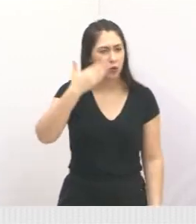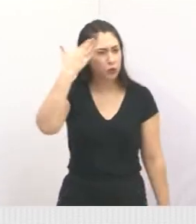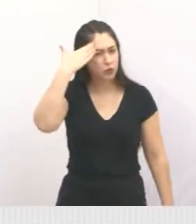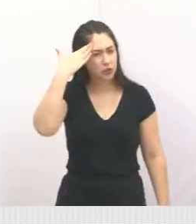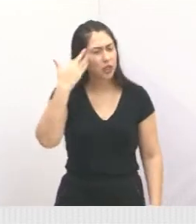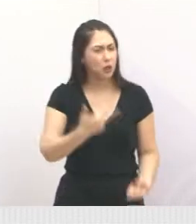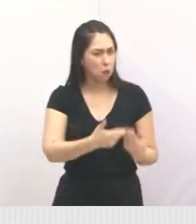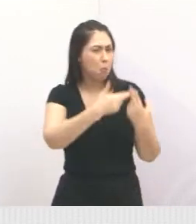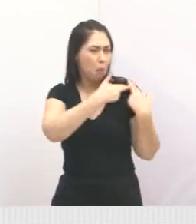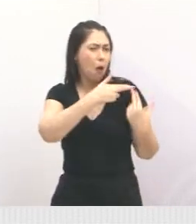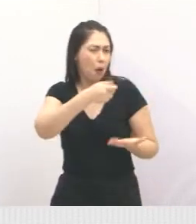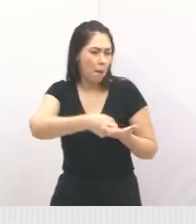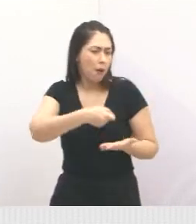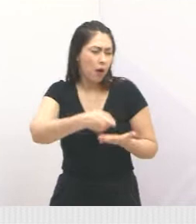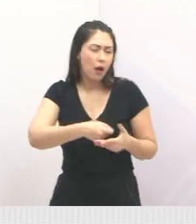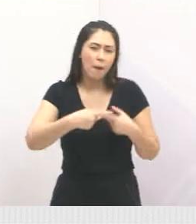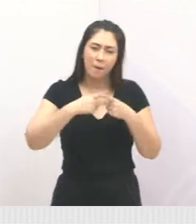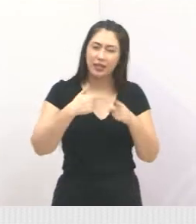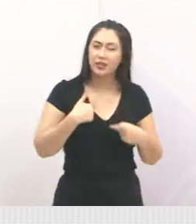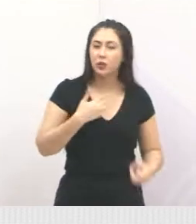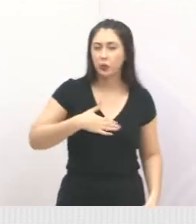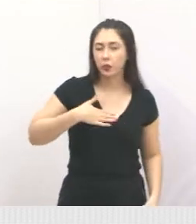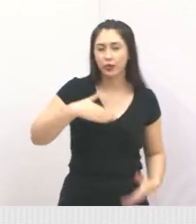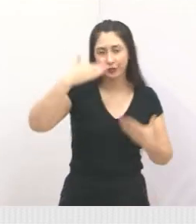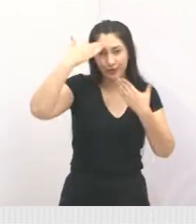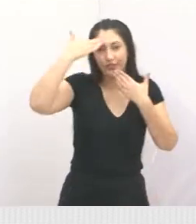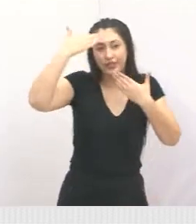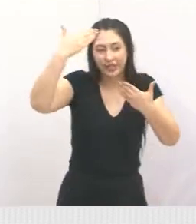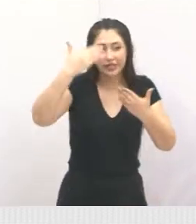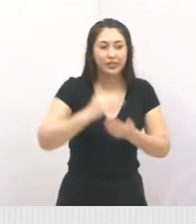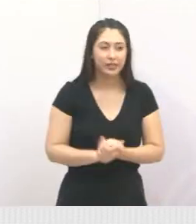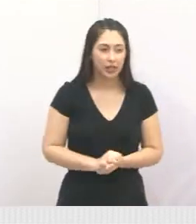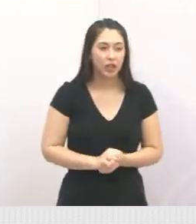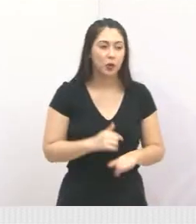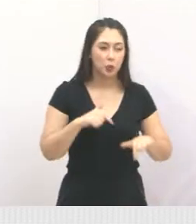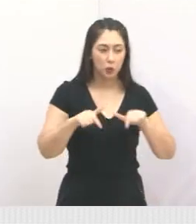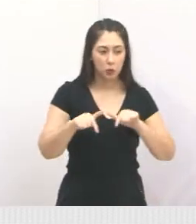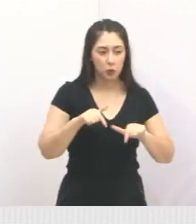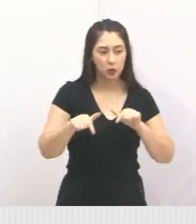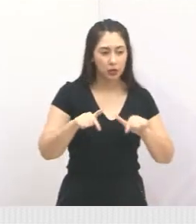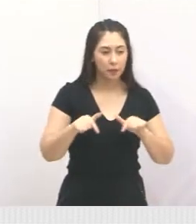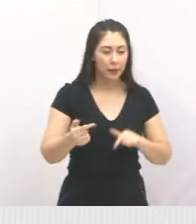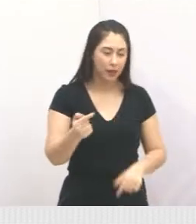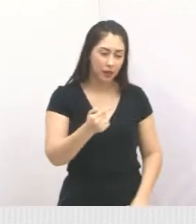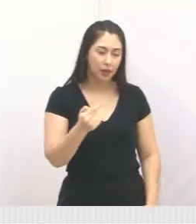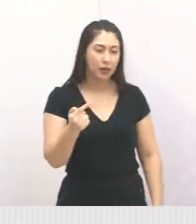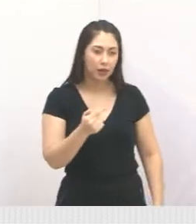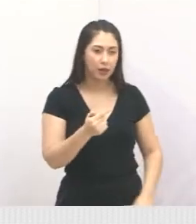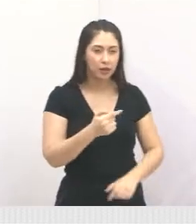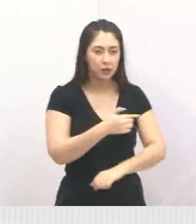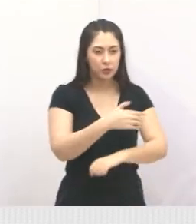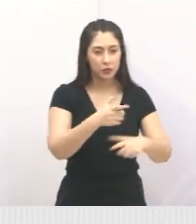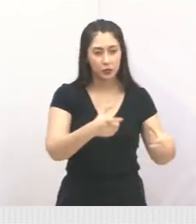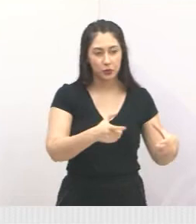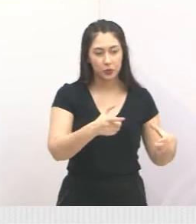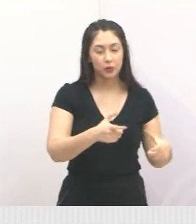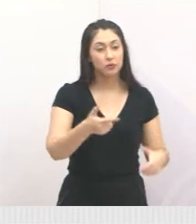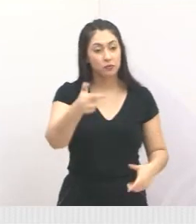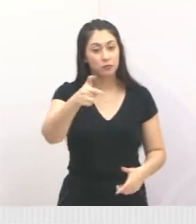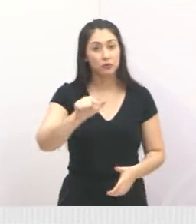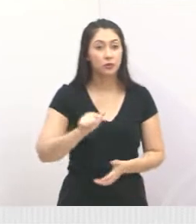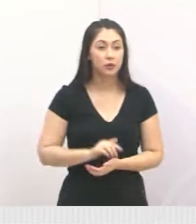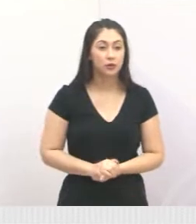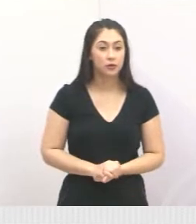mas eu gosto de agradecer também, por terem executado aí a manutenção asfáltica desse local, tá?